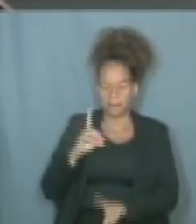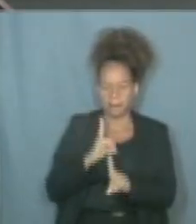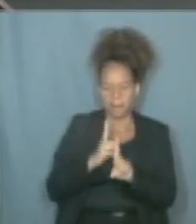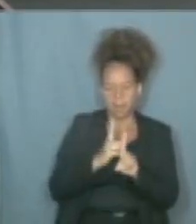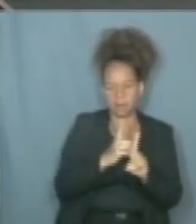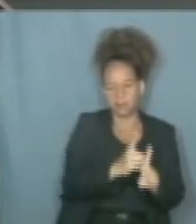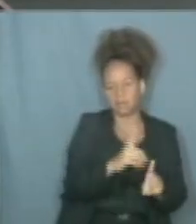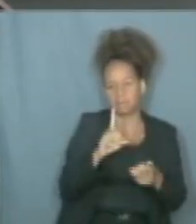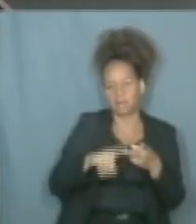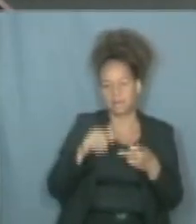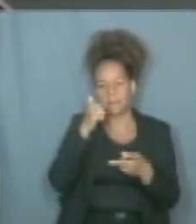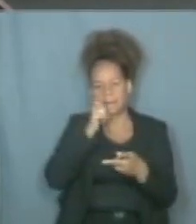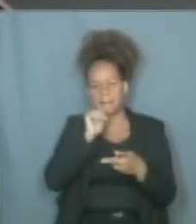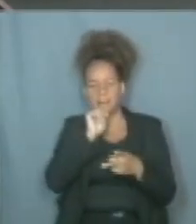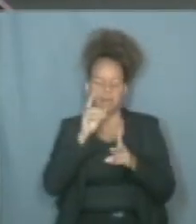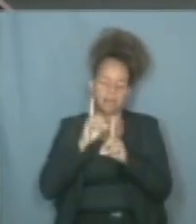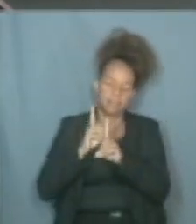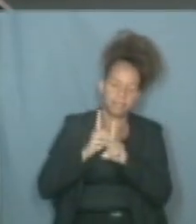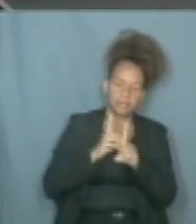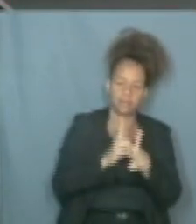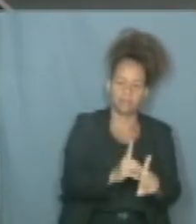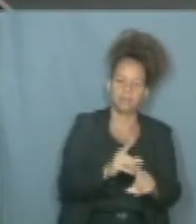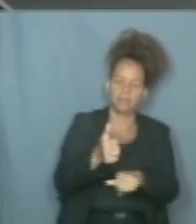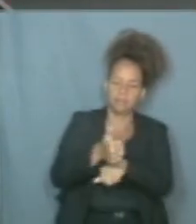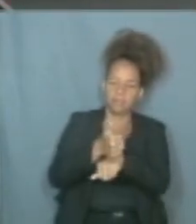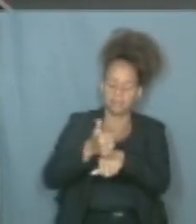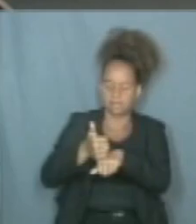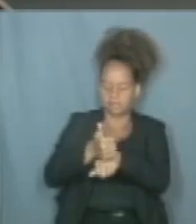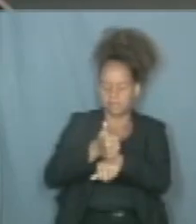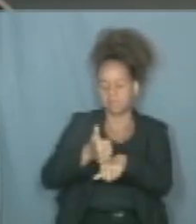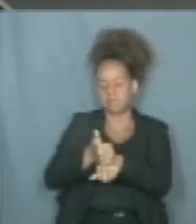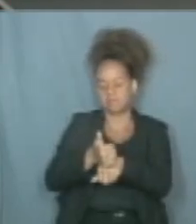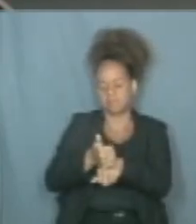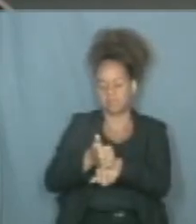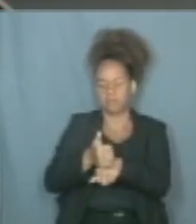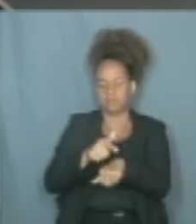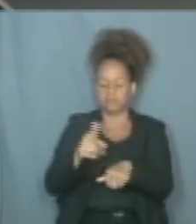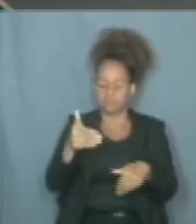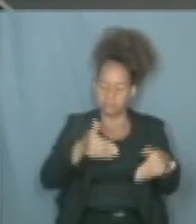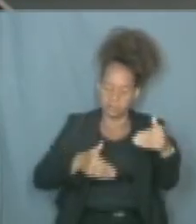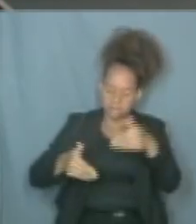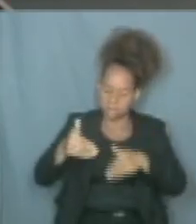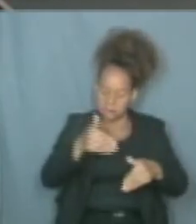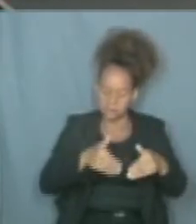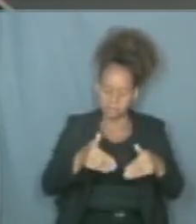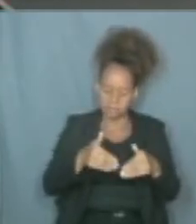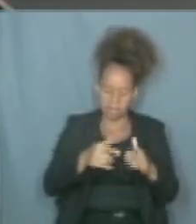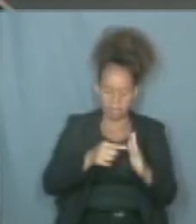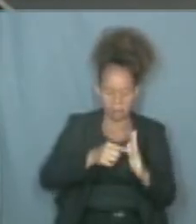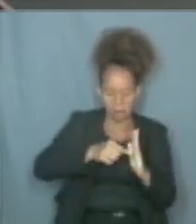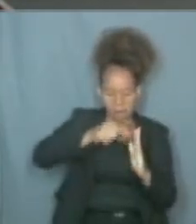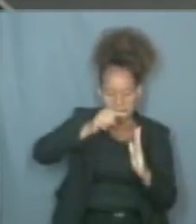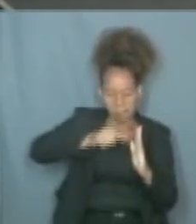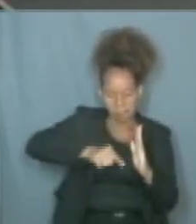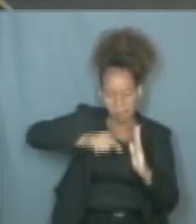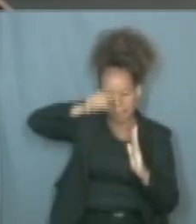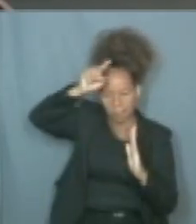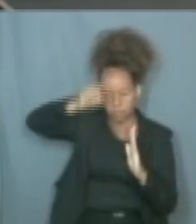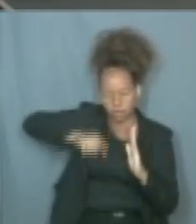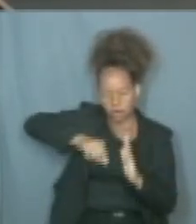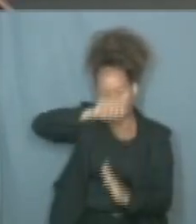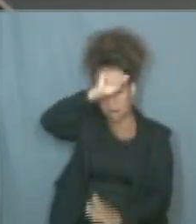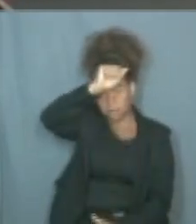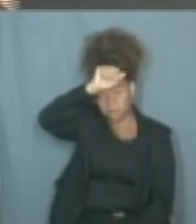atípicas, com as mães atípicas e com os profissionais que fazem com que a gente tenha um índice alto de